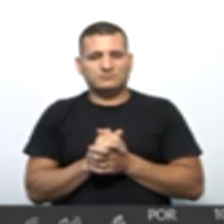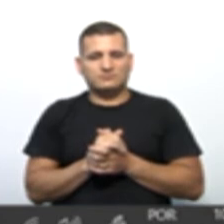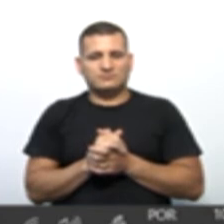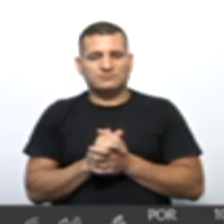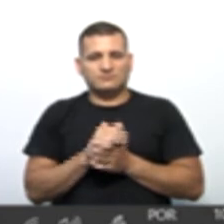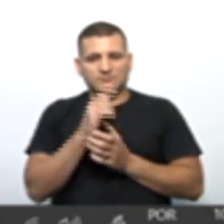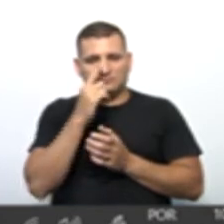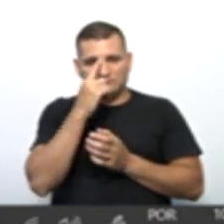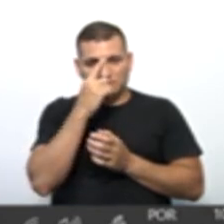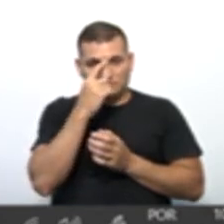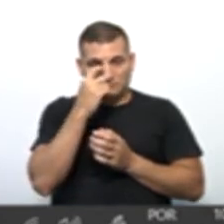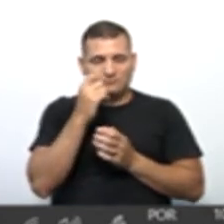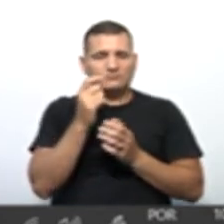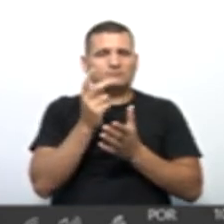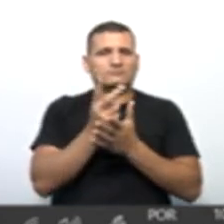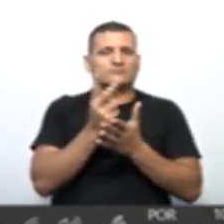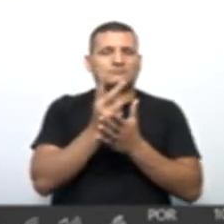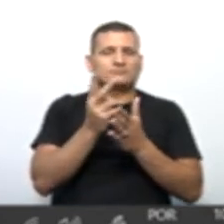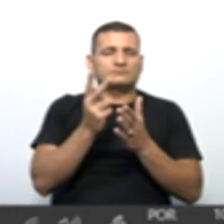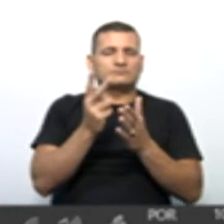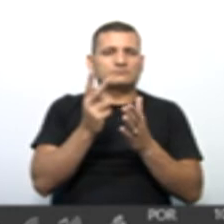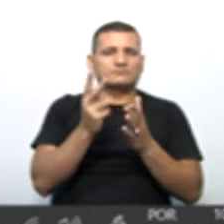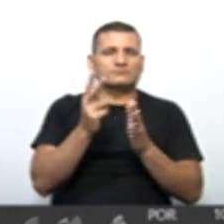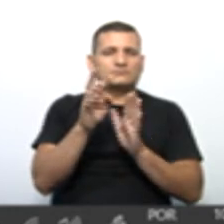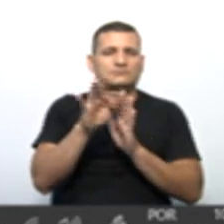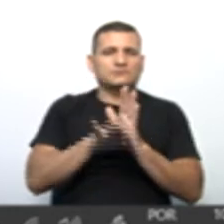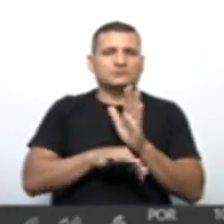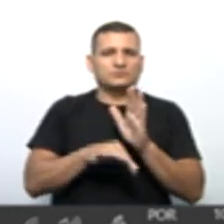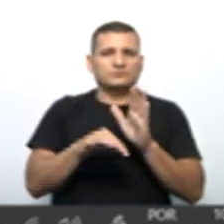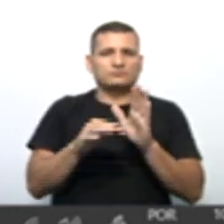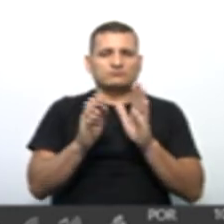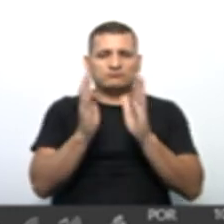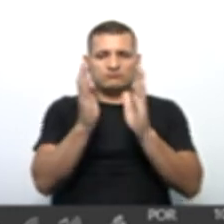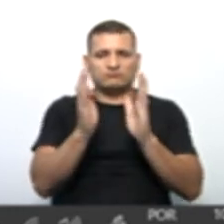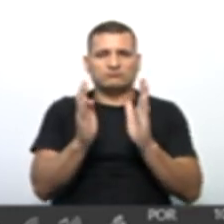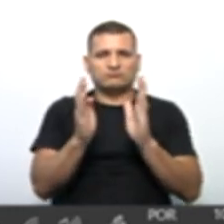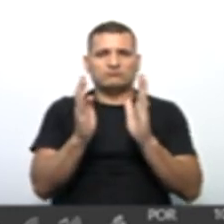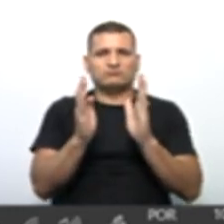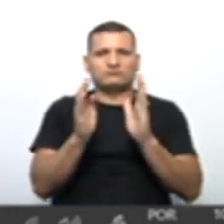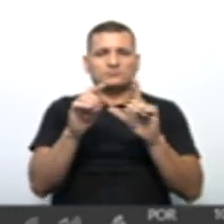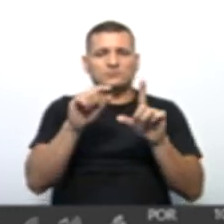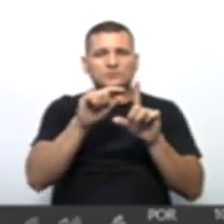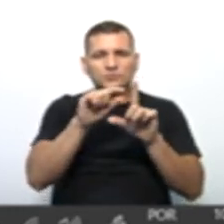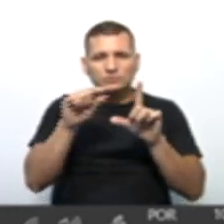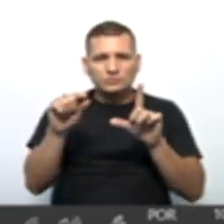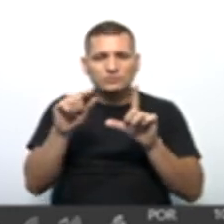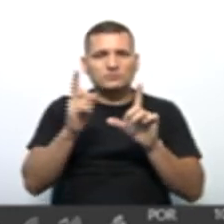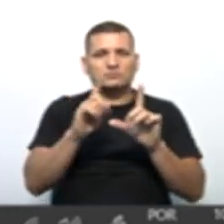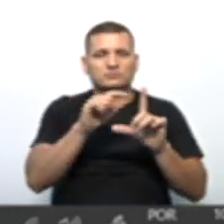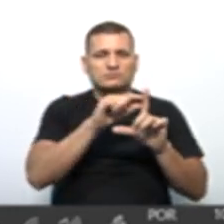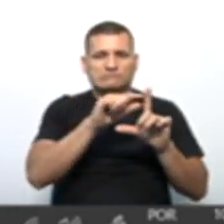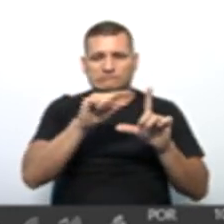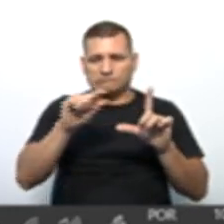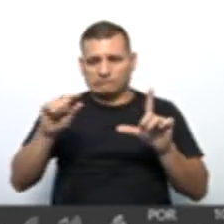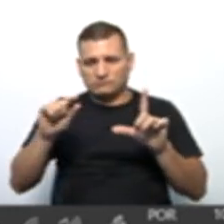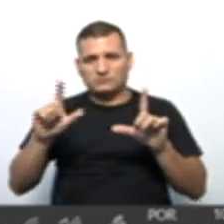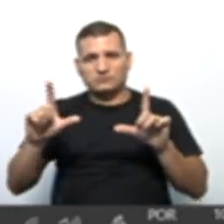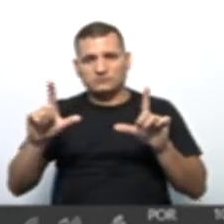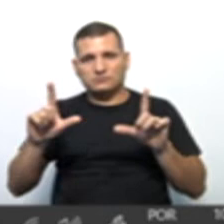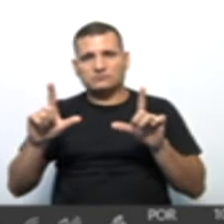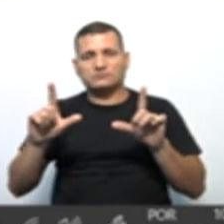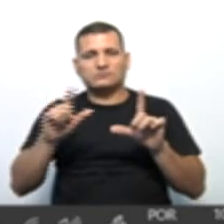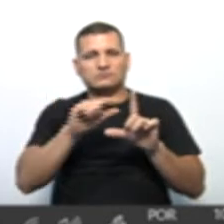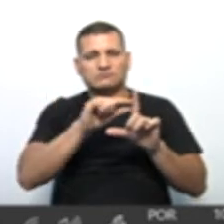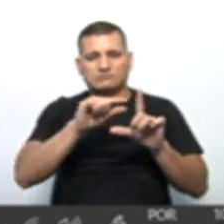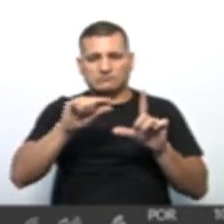texto até aponta que incomodam você tem esse espaço em branco dá um conforto para pessoa na hora de ler e novamente aqui ó a